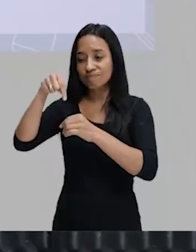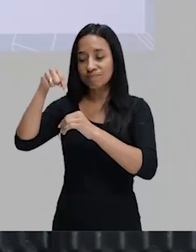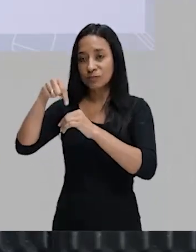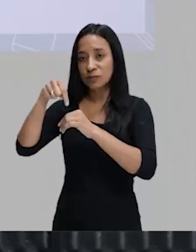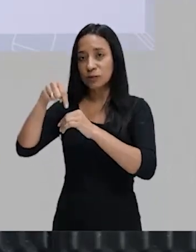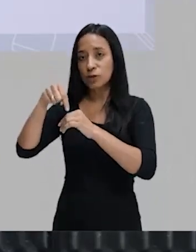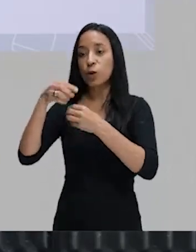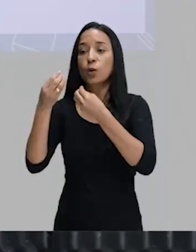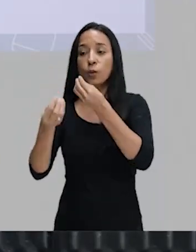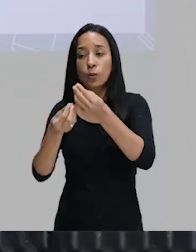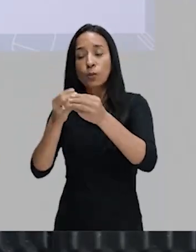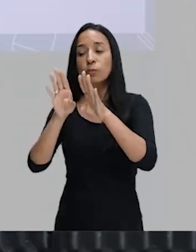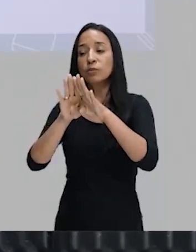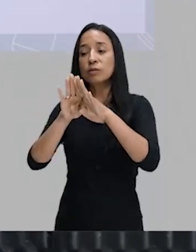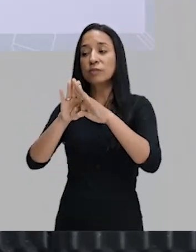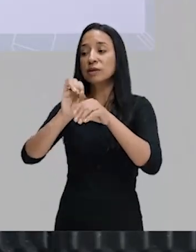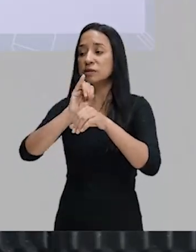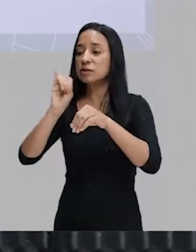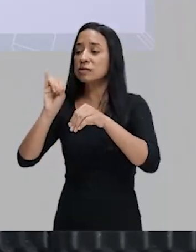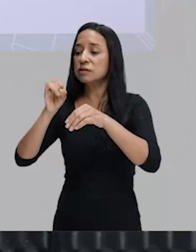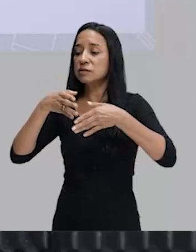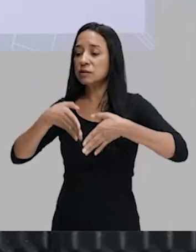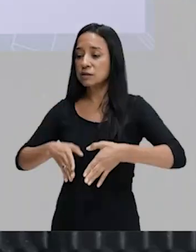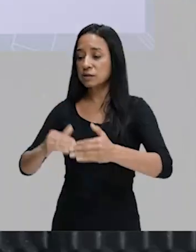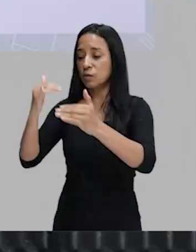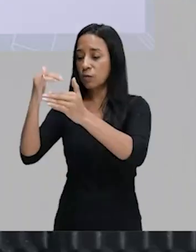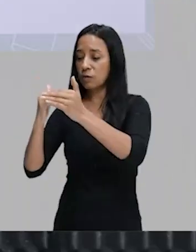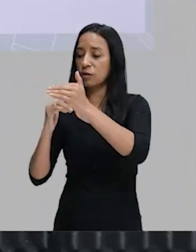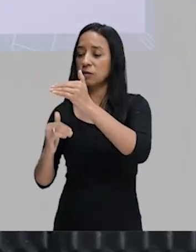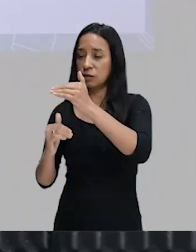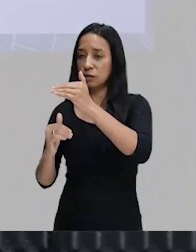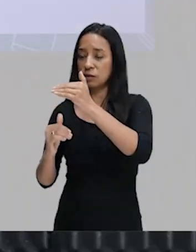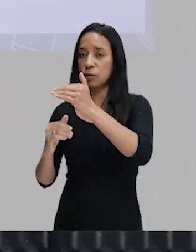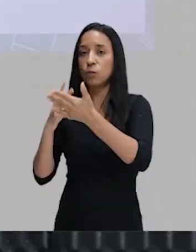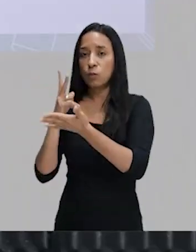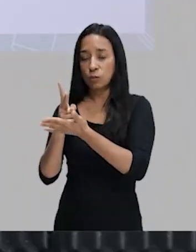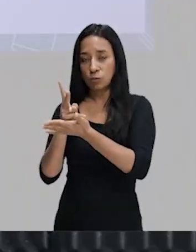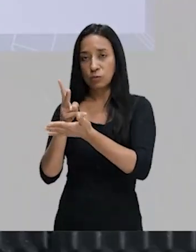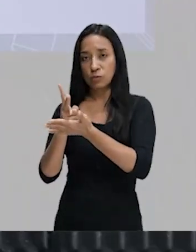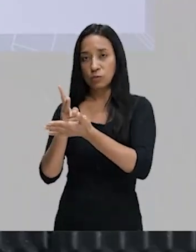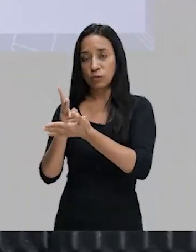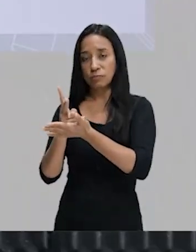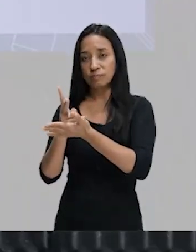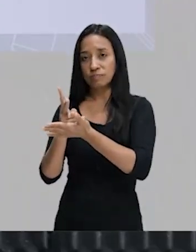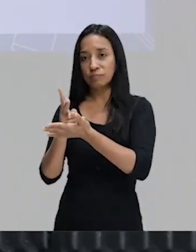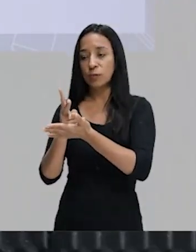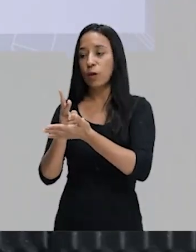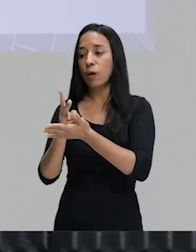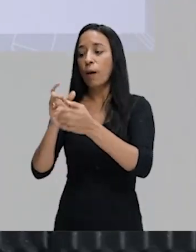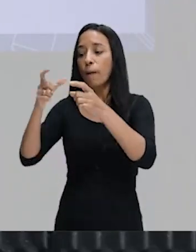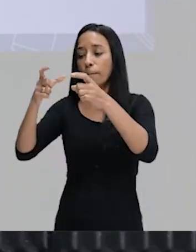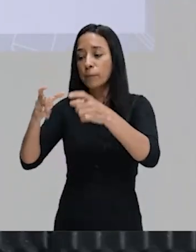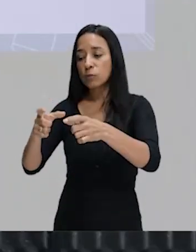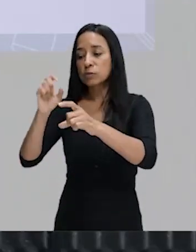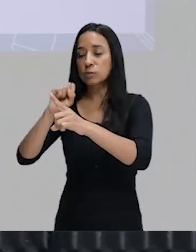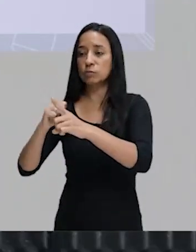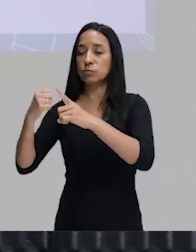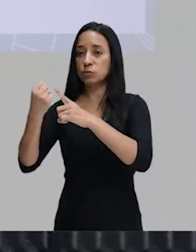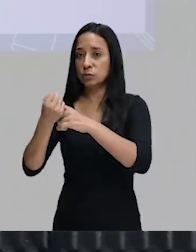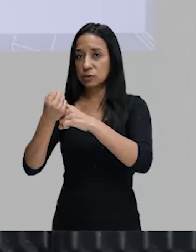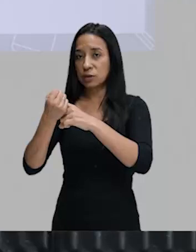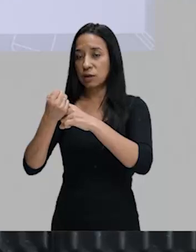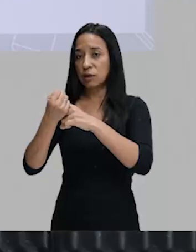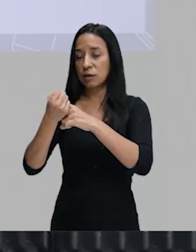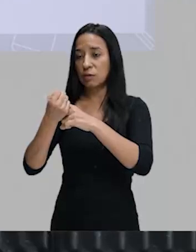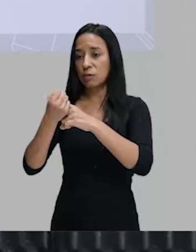Assim como se você nascer lá na classe mais baixa, você também vai continuar lá. A sua posição social é